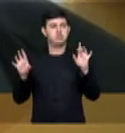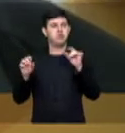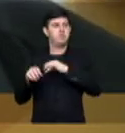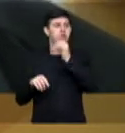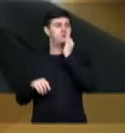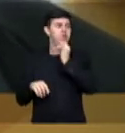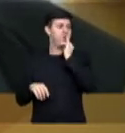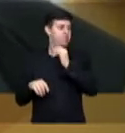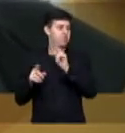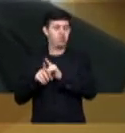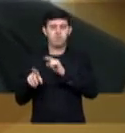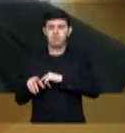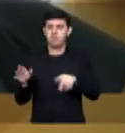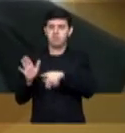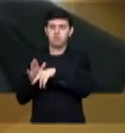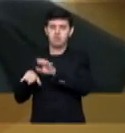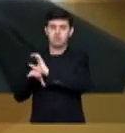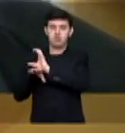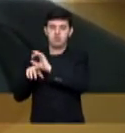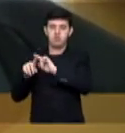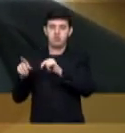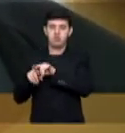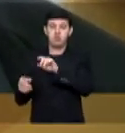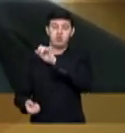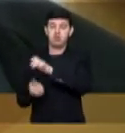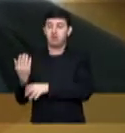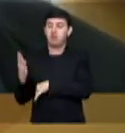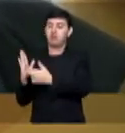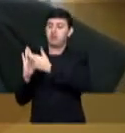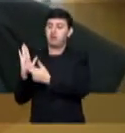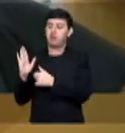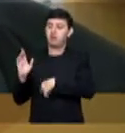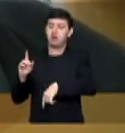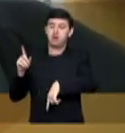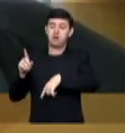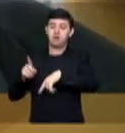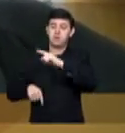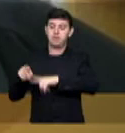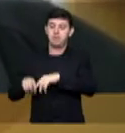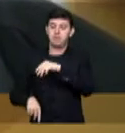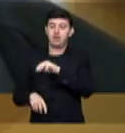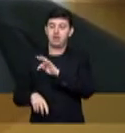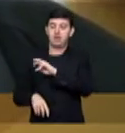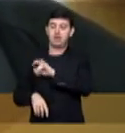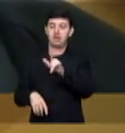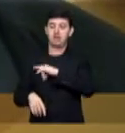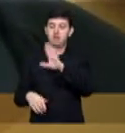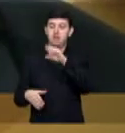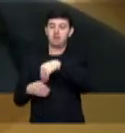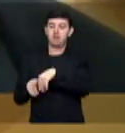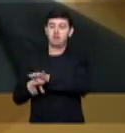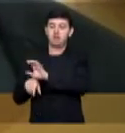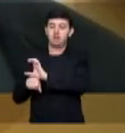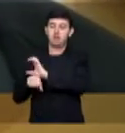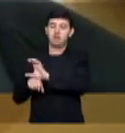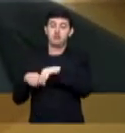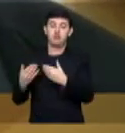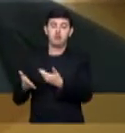em respeito à constitucionalidade, às regras materiais da Constituição. E aí